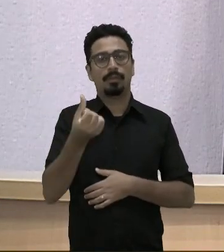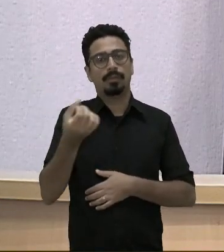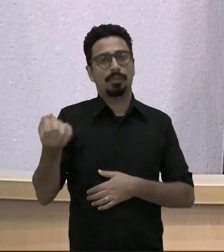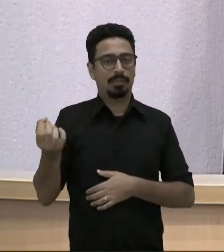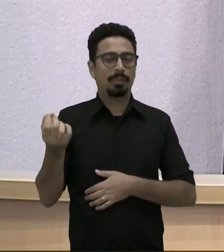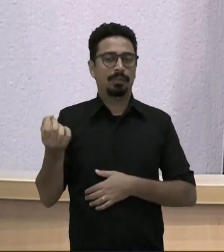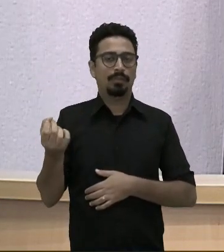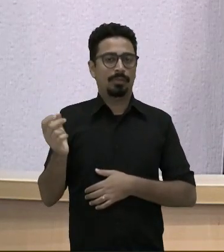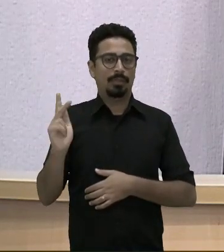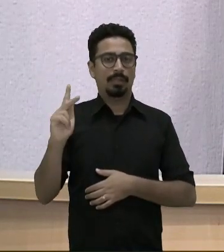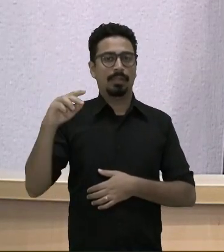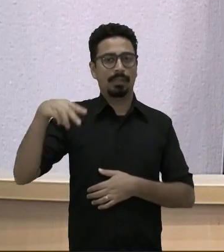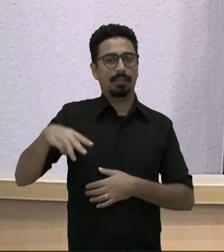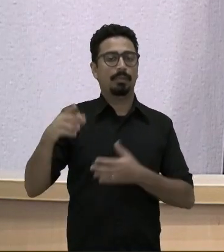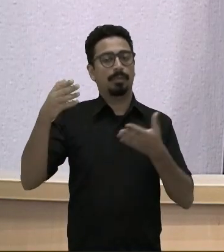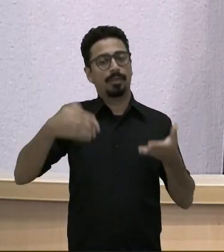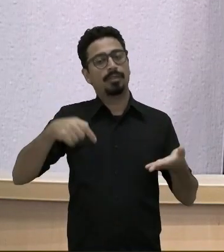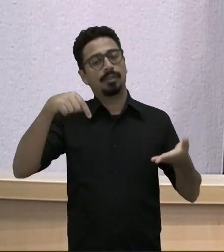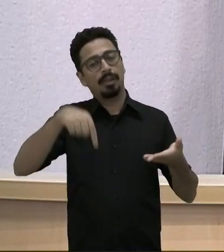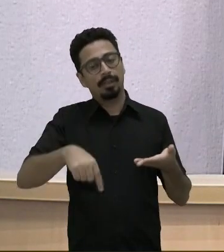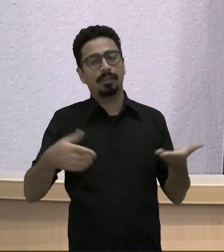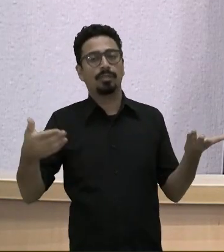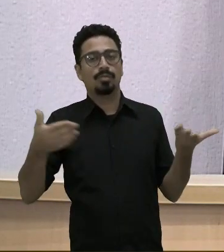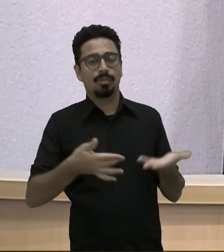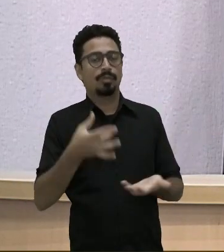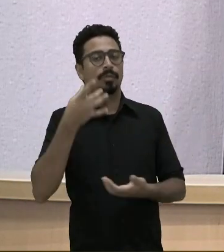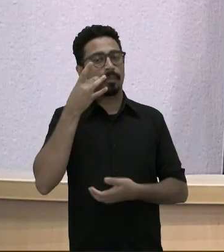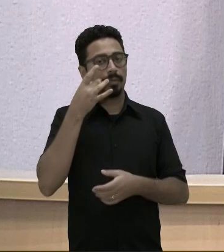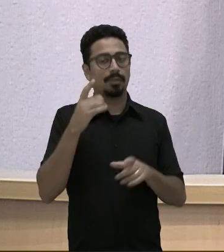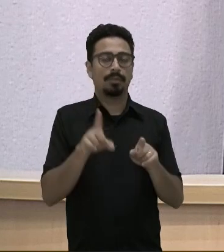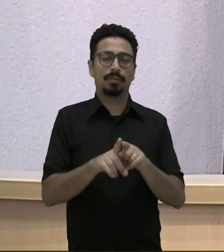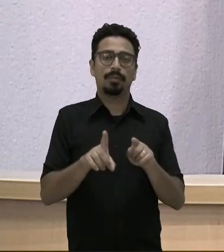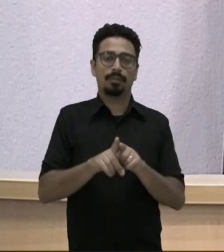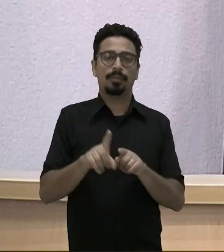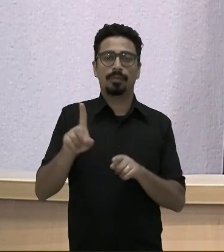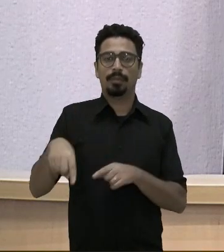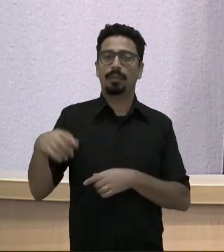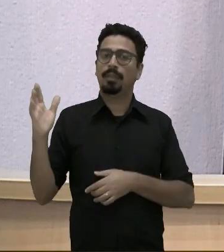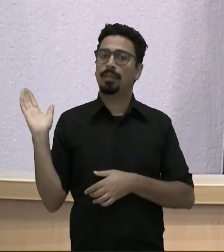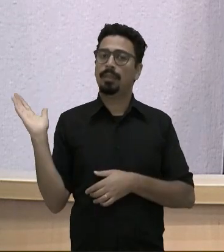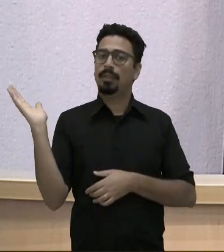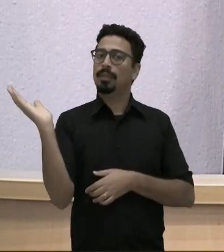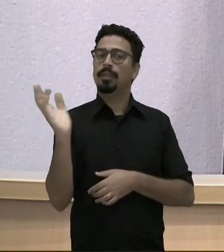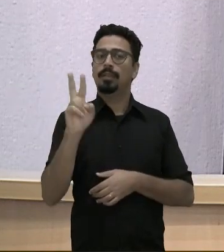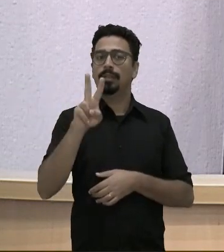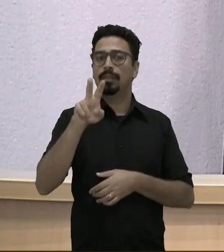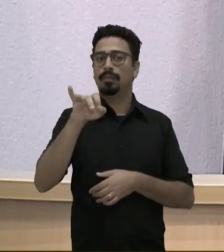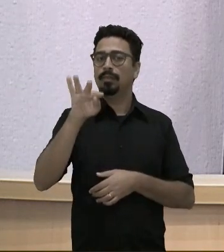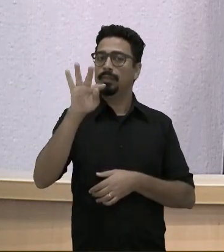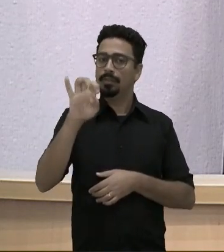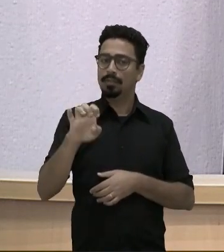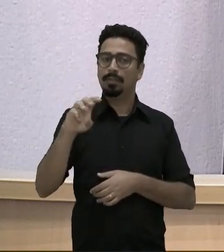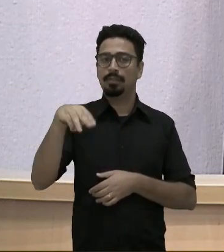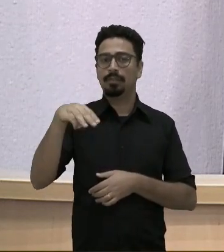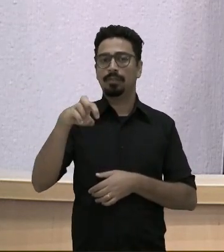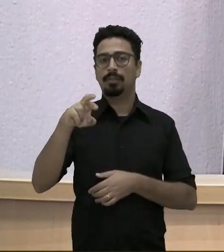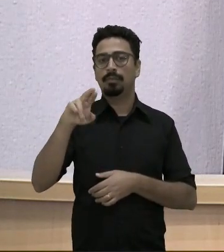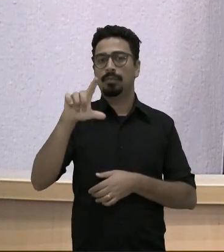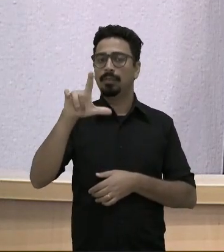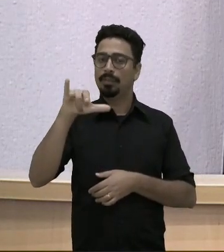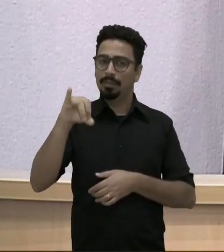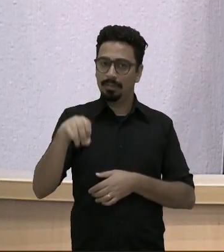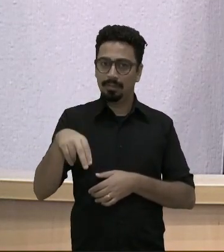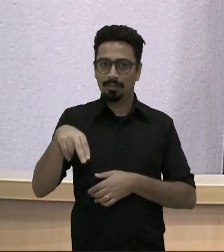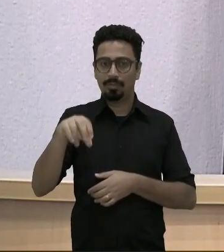acompanhar, prestigiar a solenidade que se processa nesta tarde. Ele é o garçom Vicente Marcelino, que reside então no município de